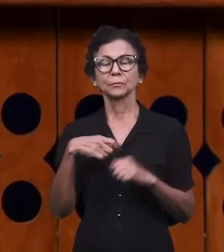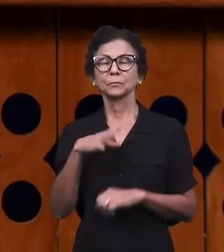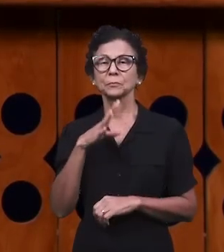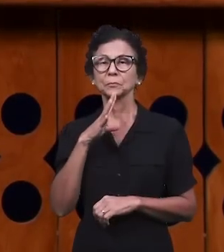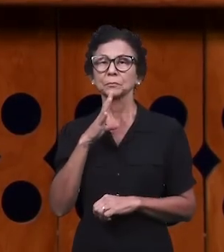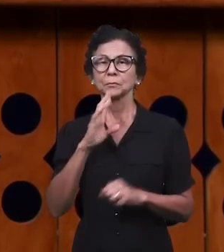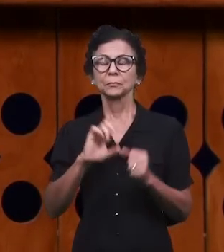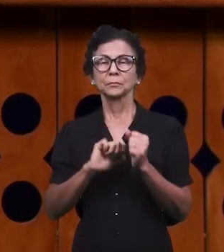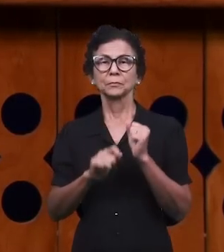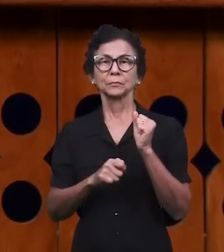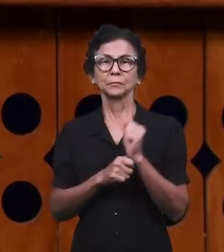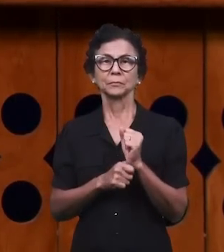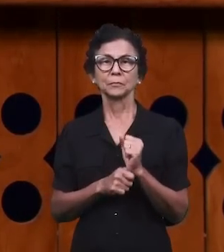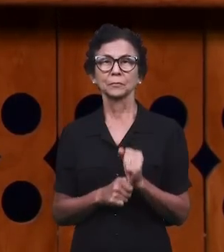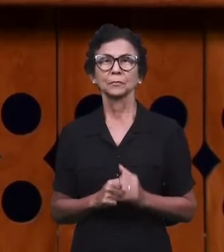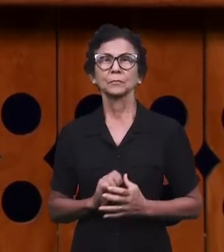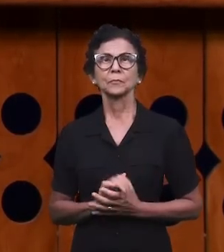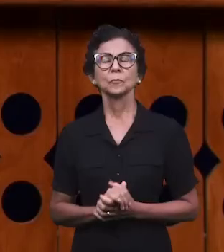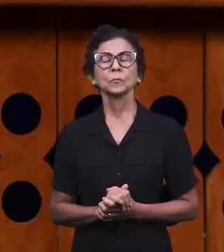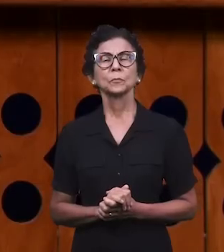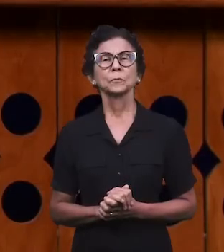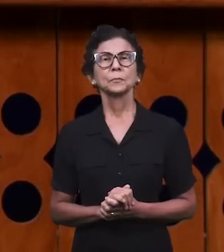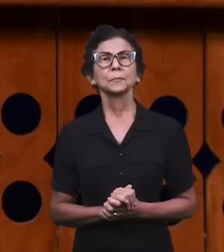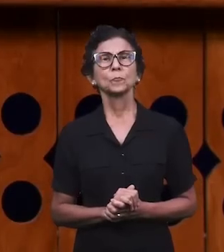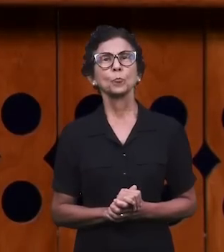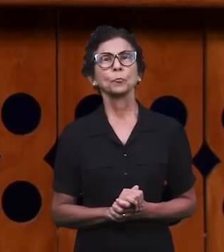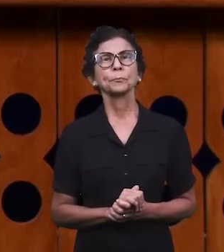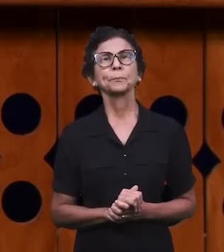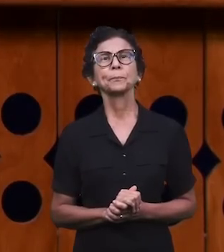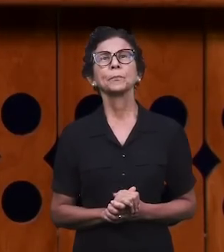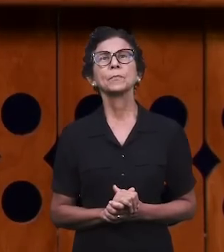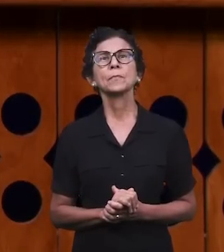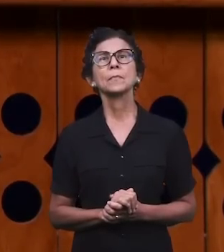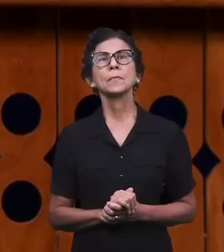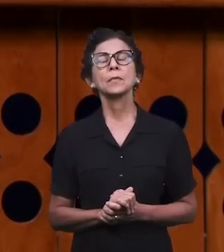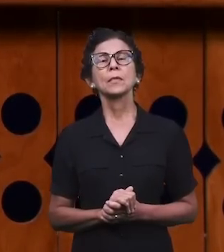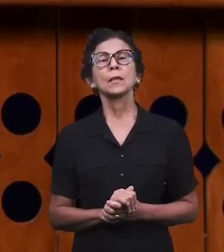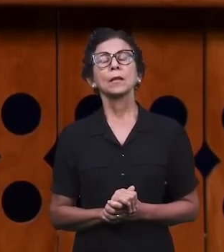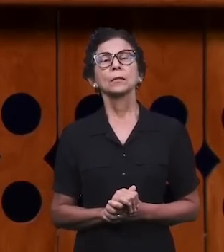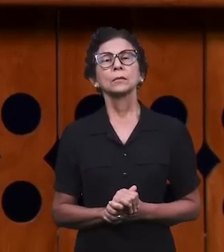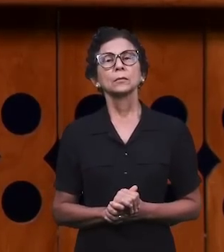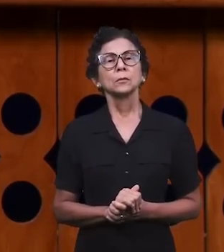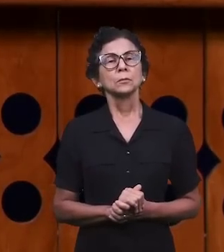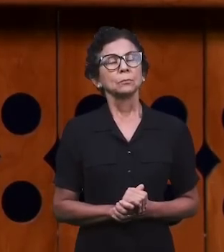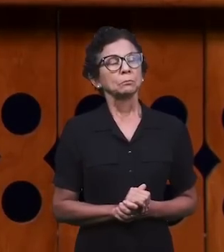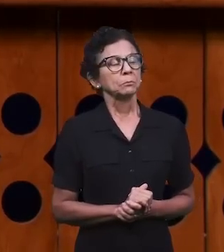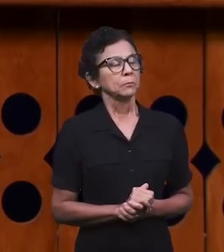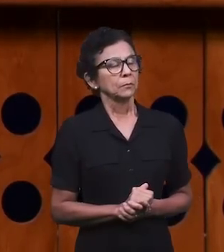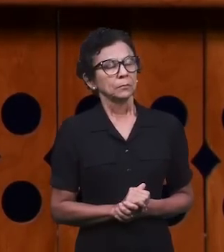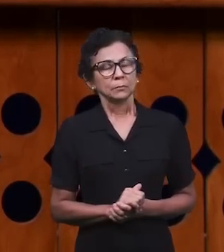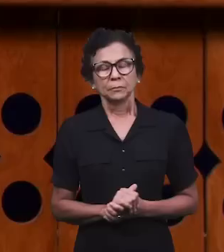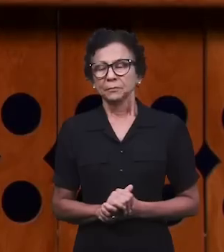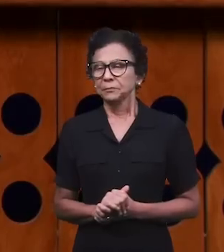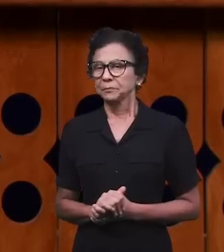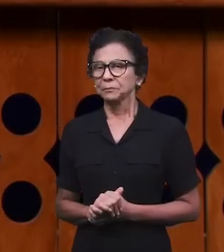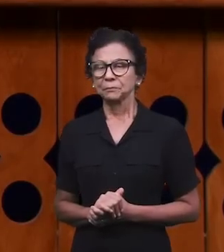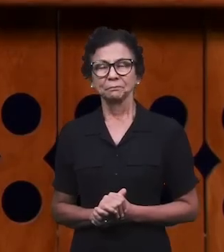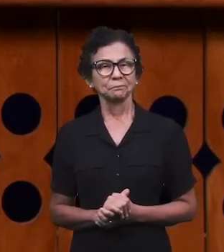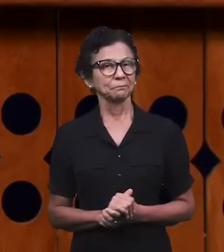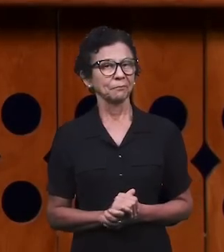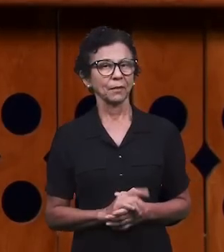Então, na nossa aula, nós precisamos entender isso. Não existe capacidade